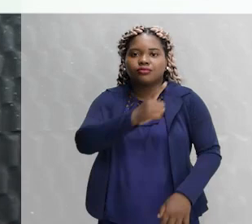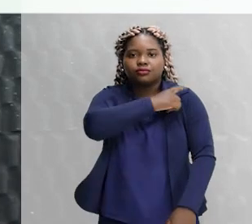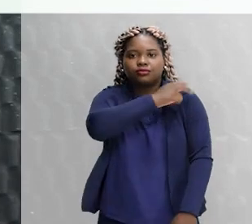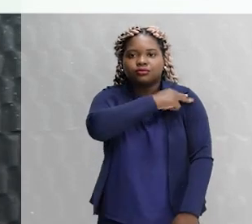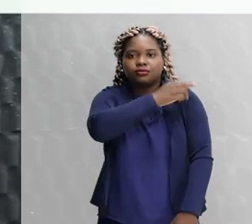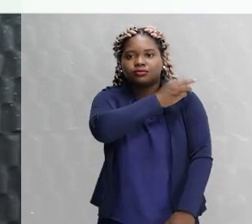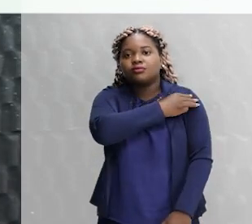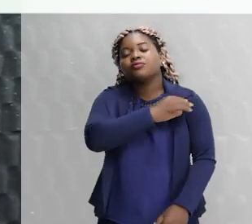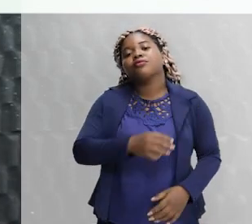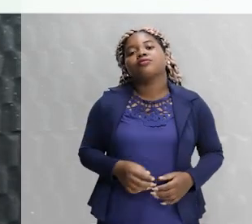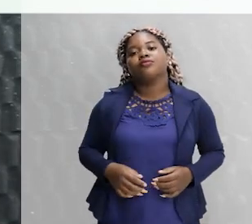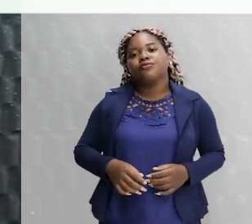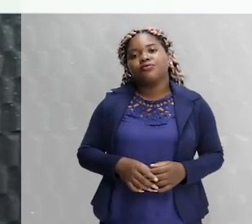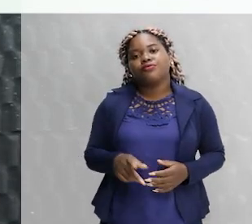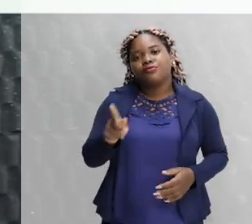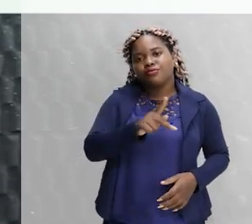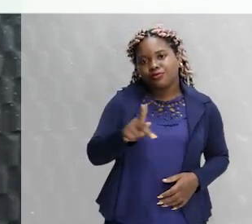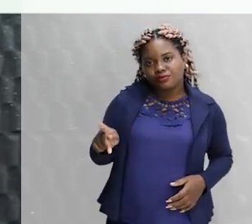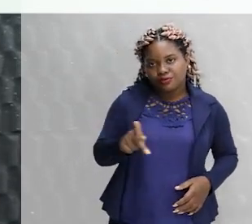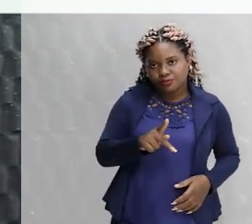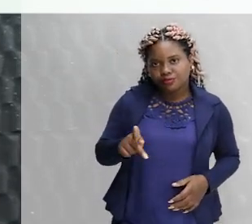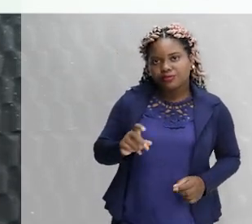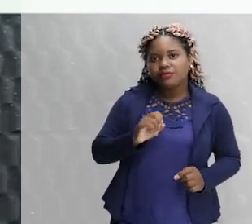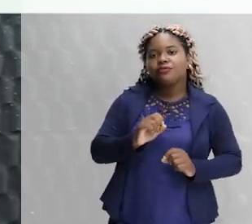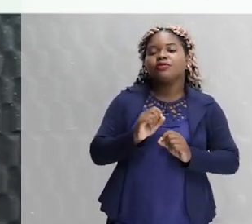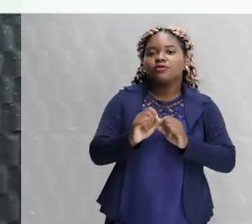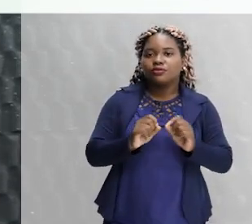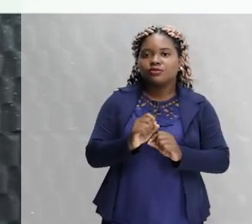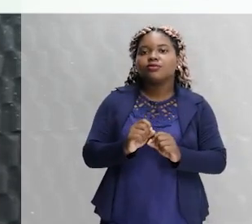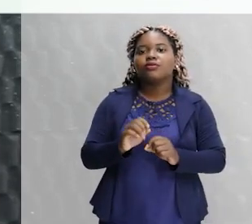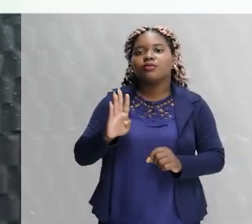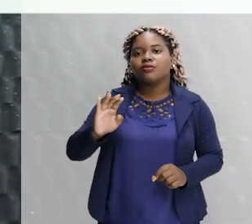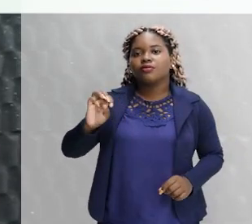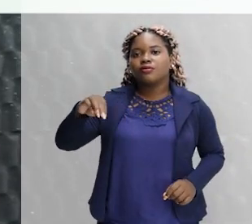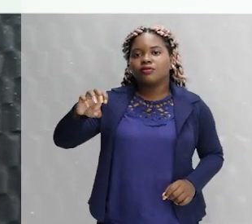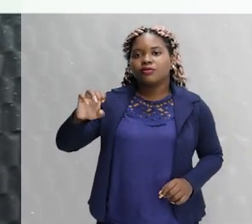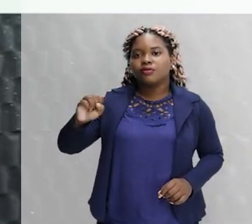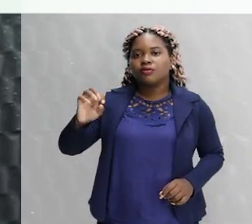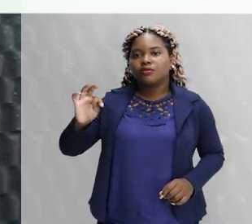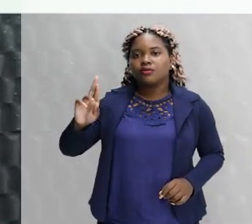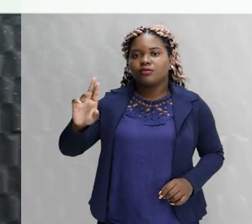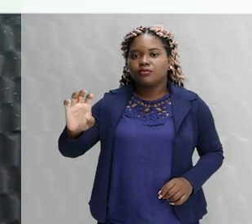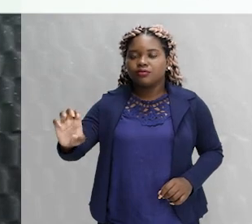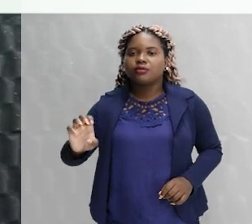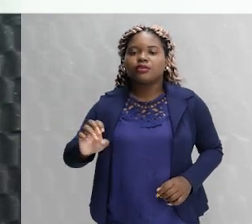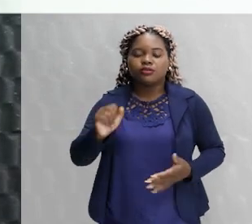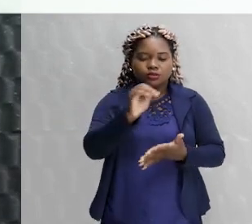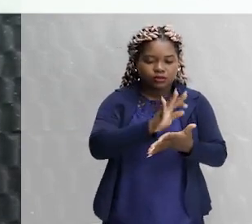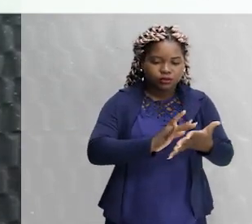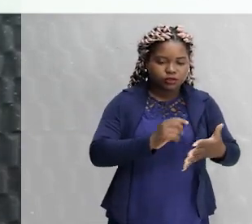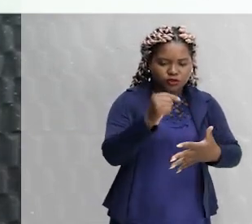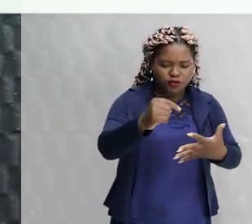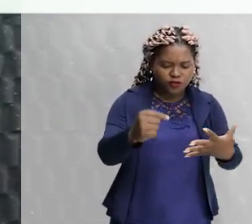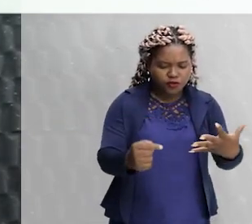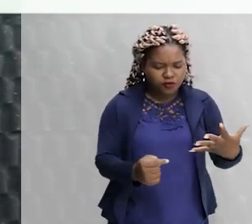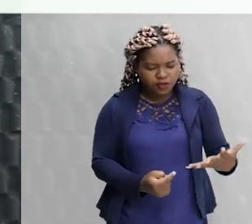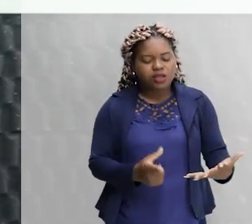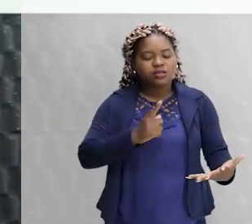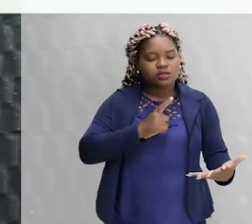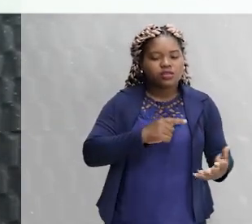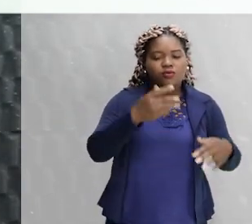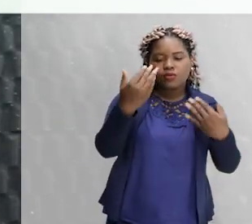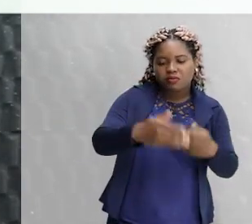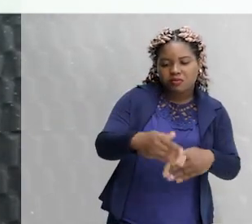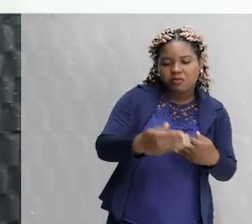Num bimestre, eles passam vários tipos de atividade, né, para o aluno. Ele passa, faz uma prova escrita, né, porque tem que